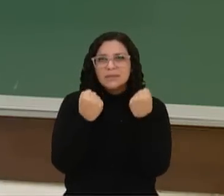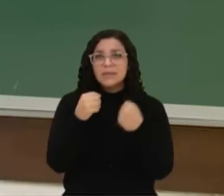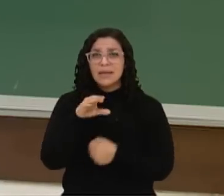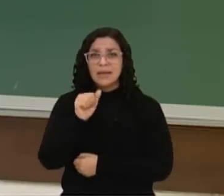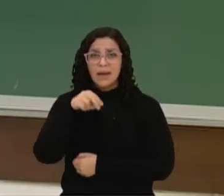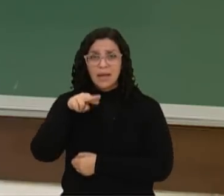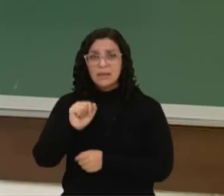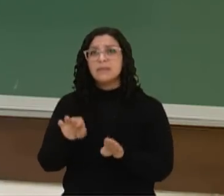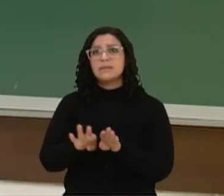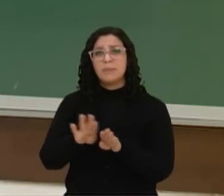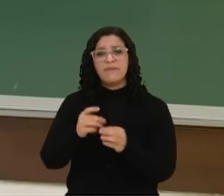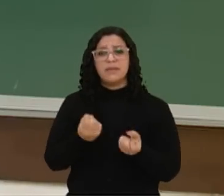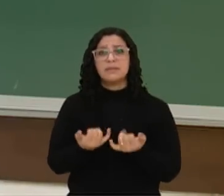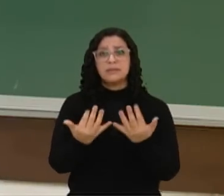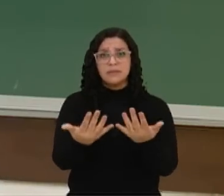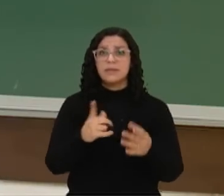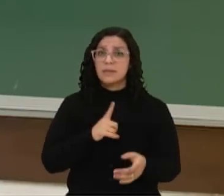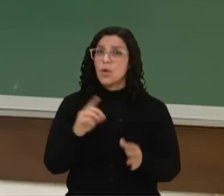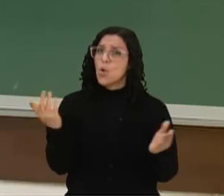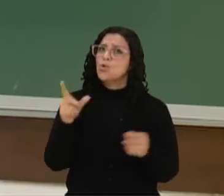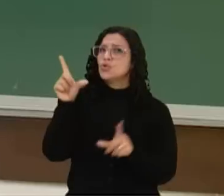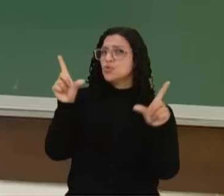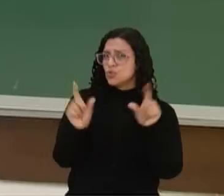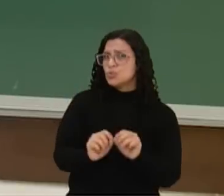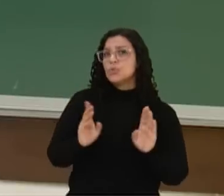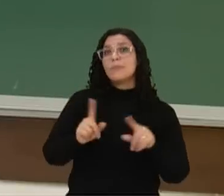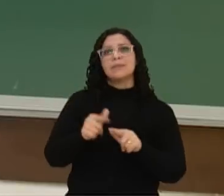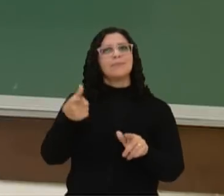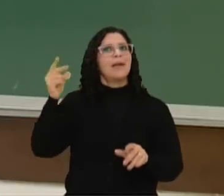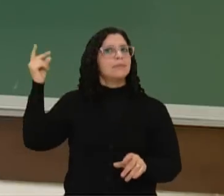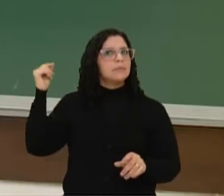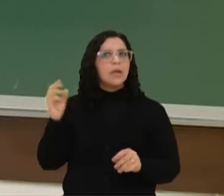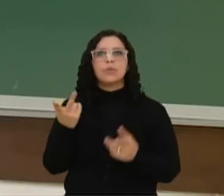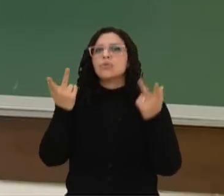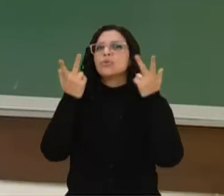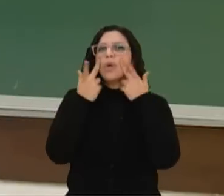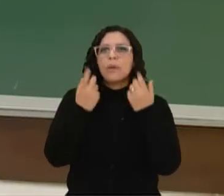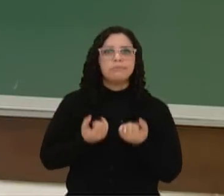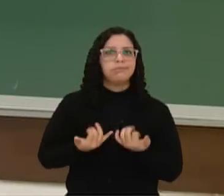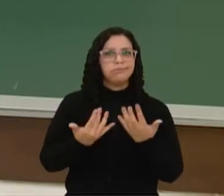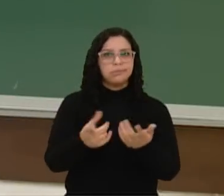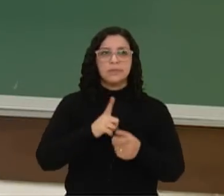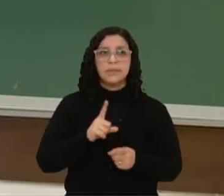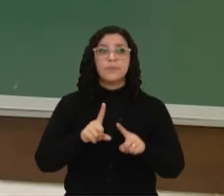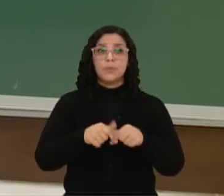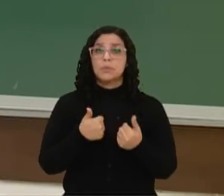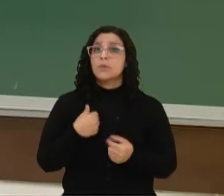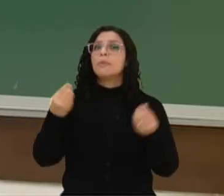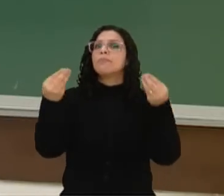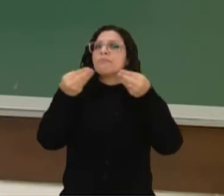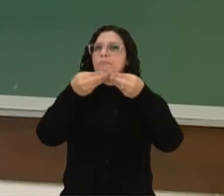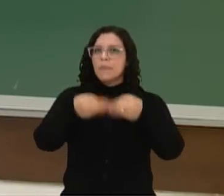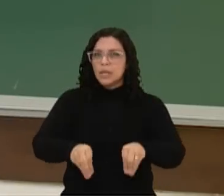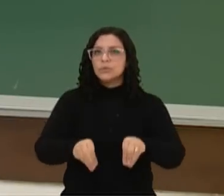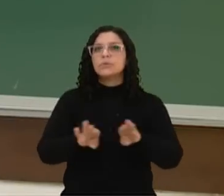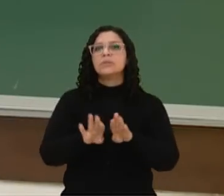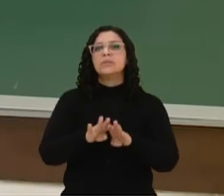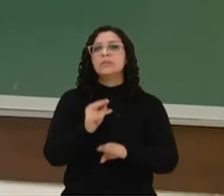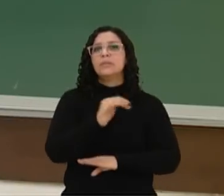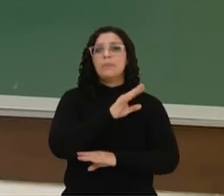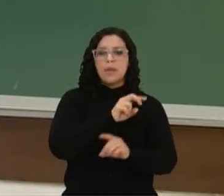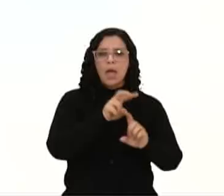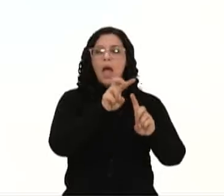se fazia ali, né, hoje bem menos do que antes, mas se faziam as queimadas ali. Ela é prejudicial ao